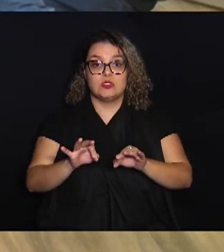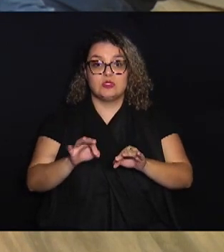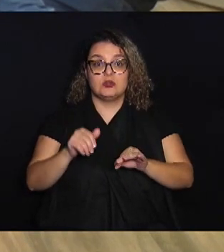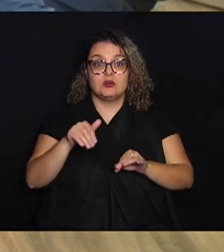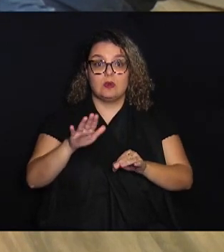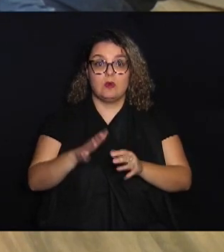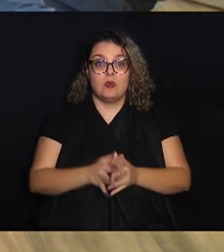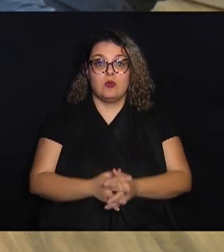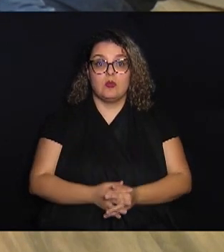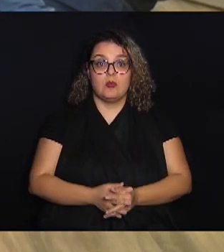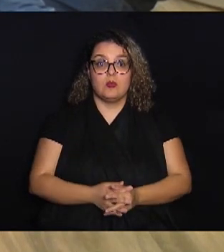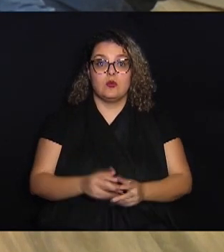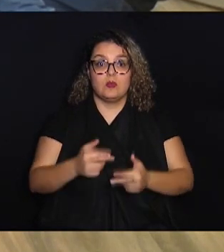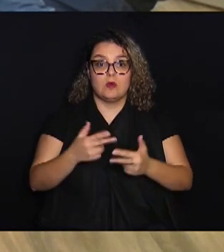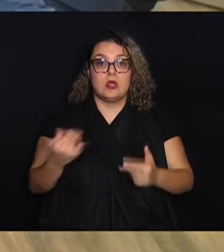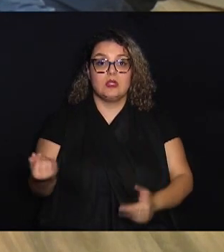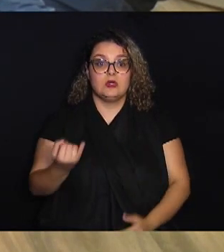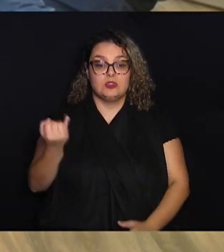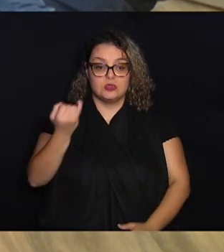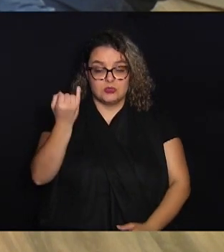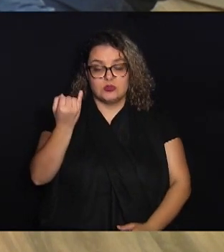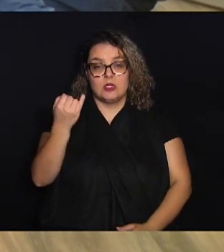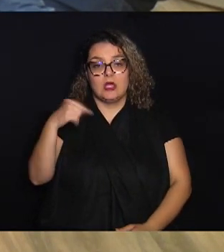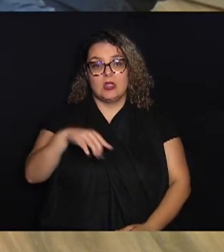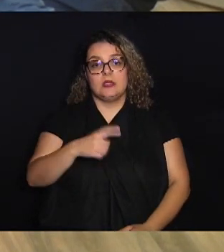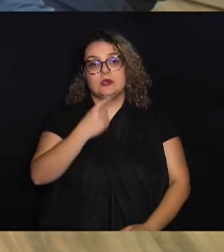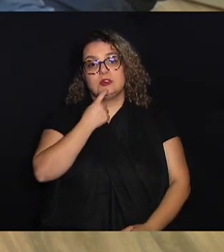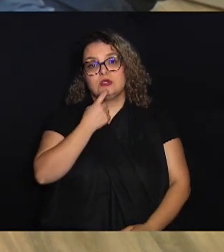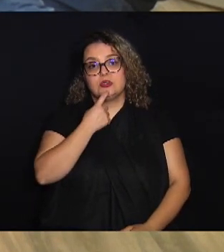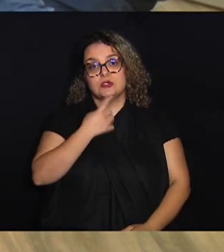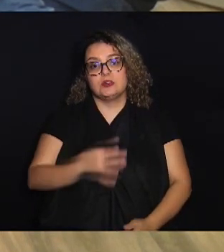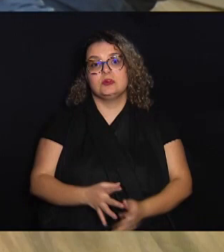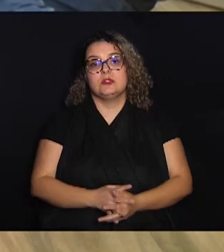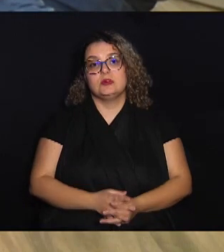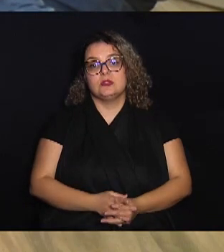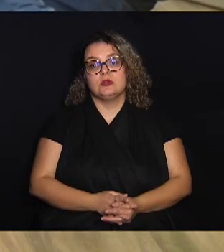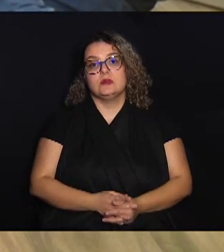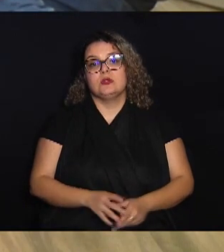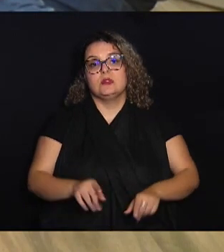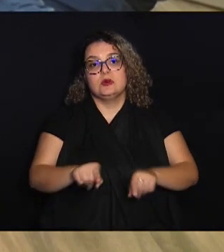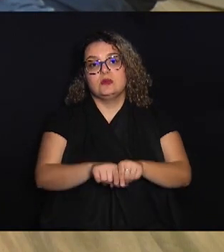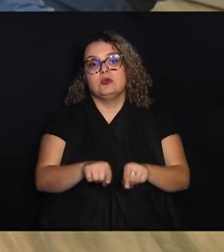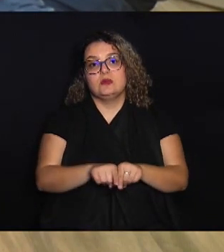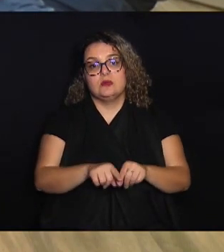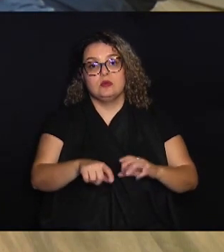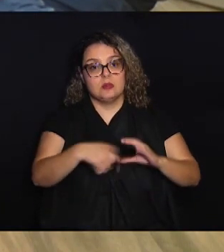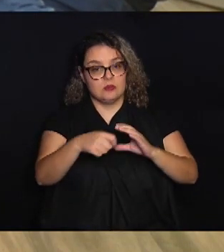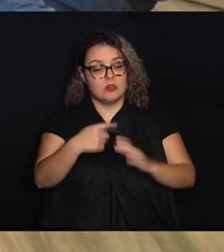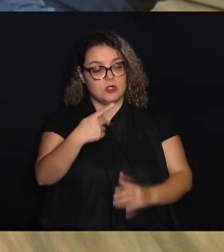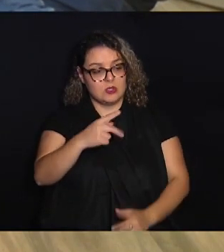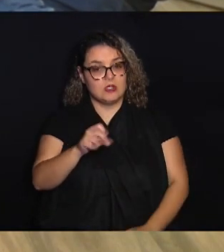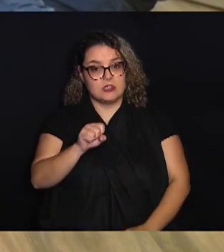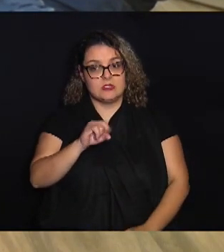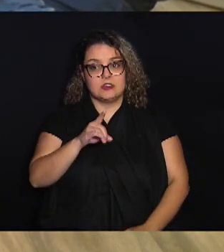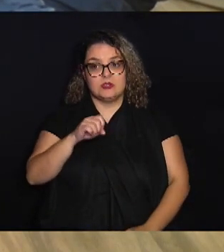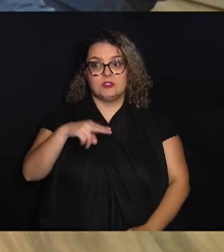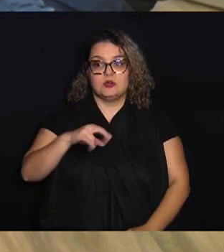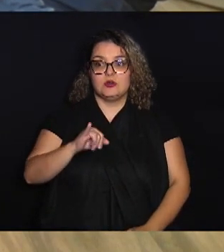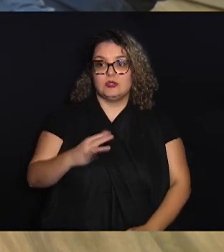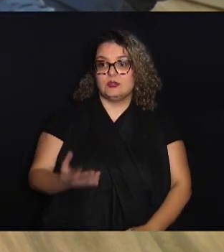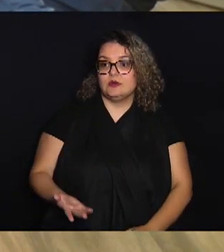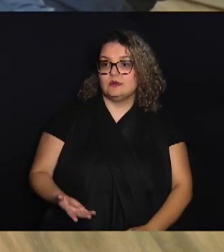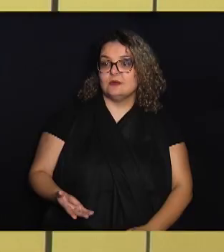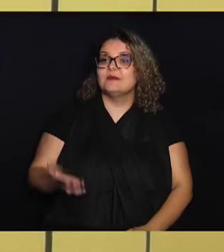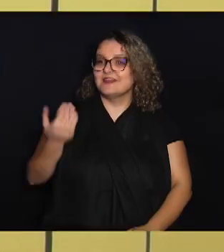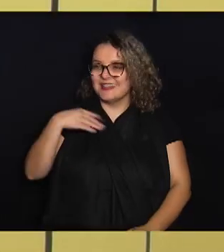mais coisas importantes aqui de Campinas. Também vendo mais vídeos seus, né, Sidney?